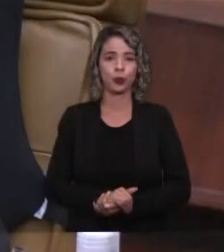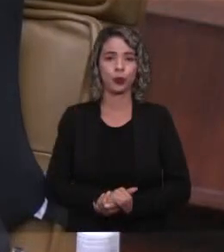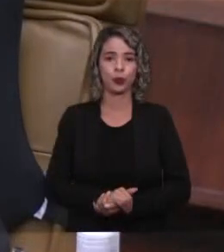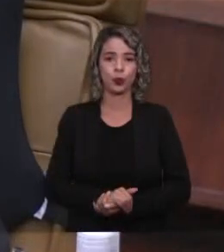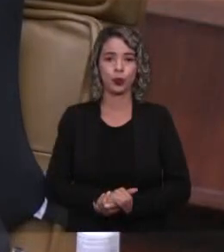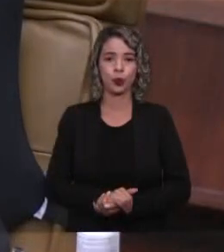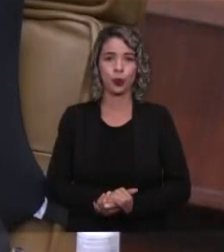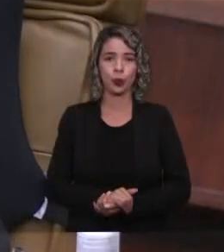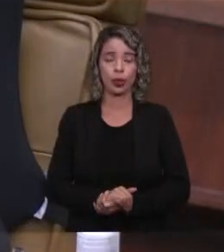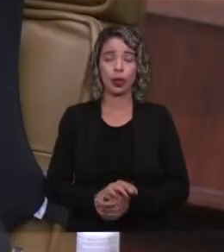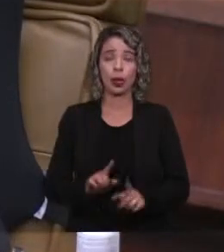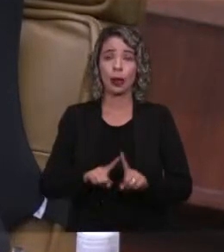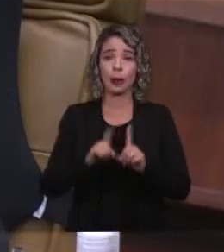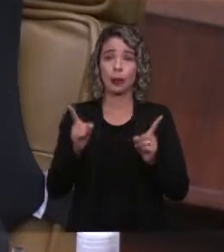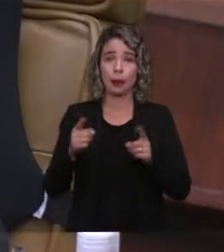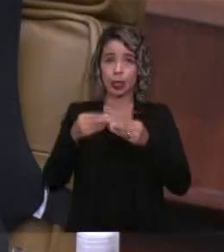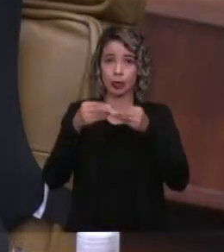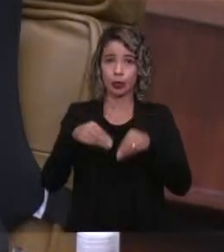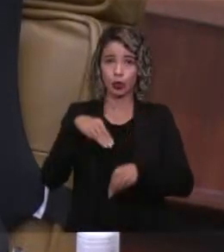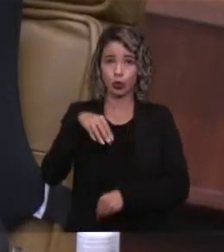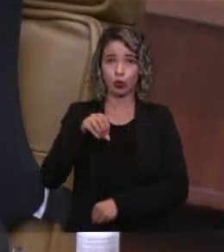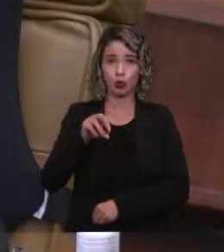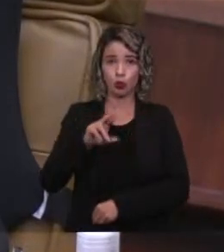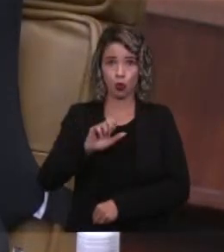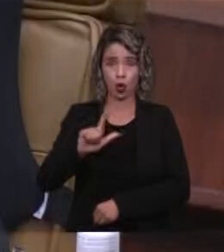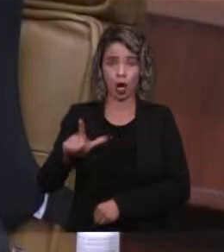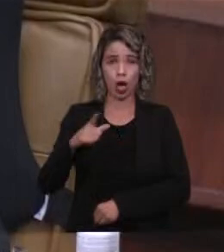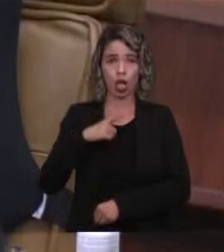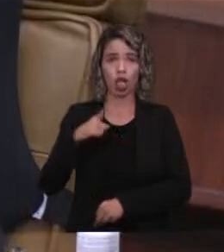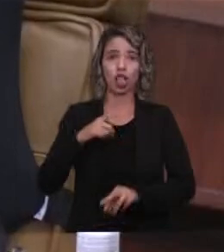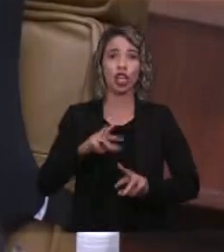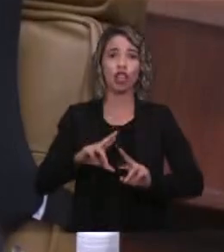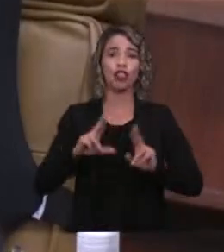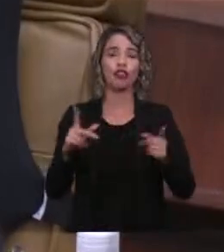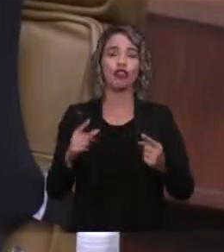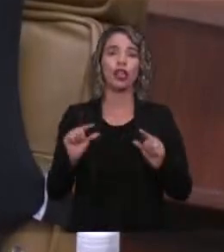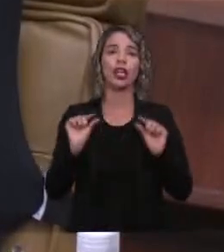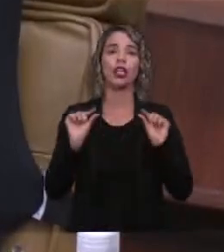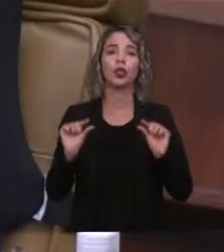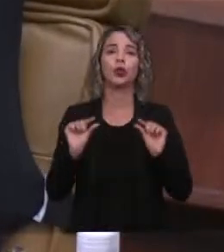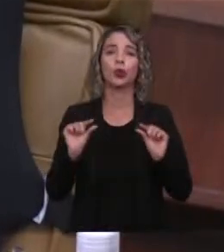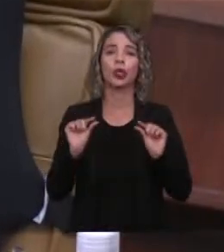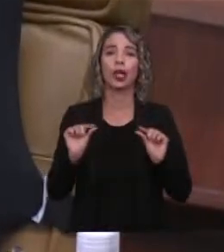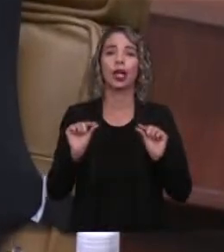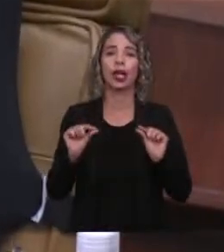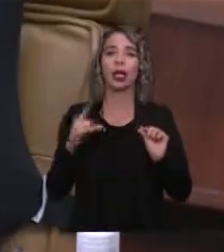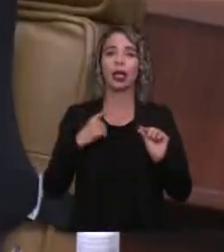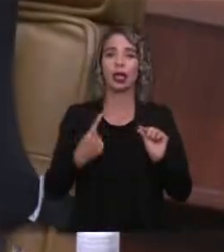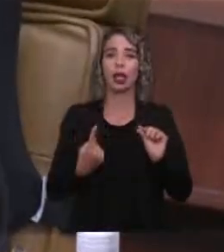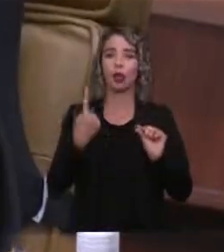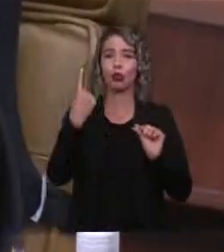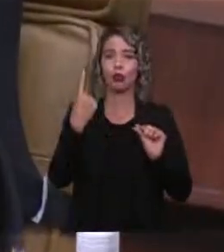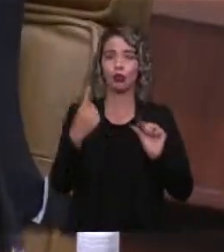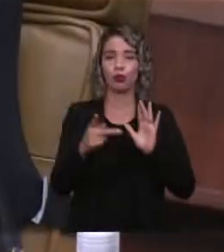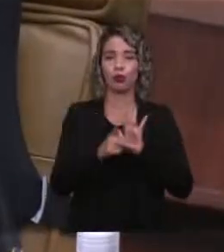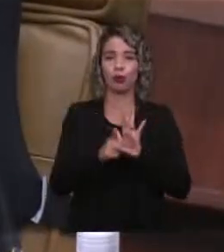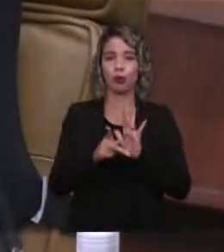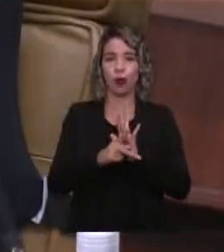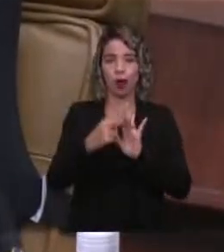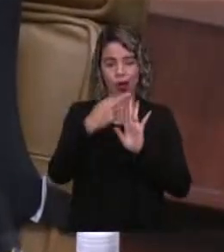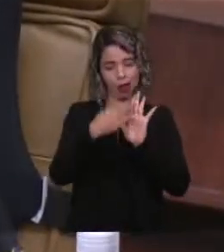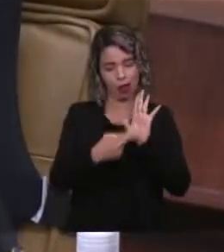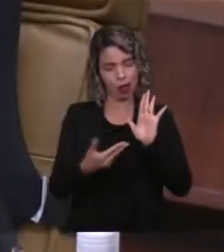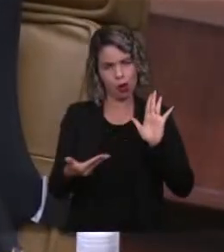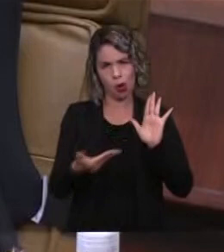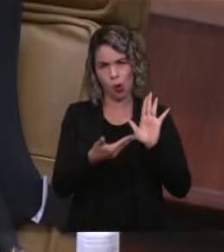No quesito danos morais, eu faço uma distinção em função de uma individualização à luz desses critérios, que